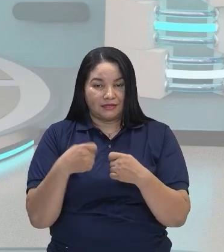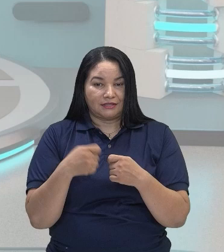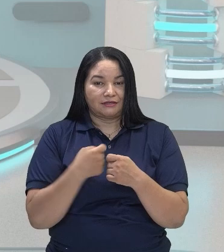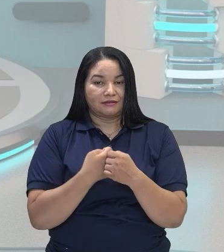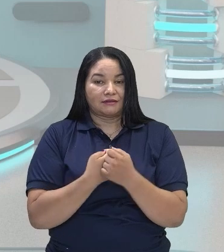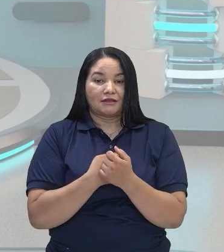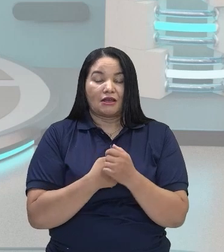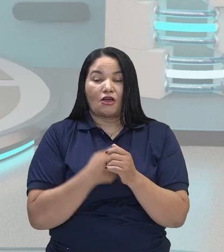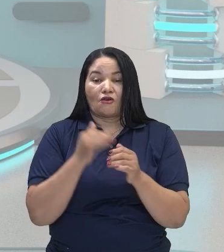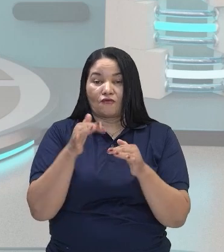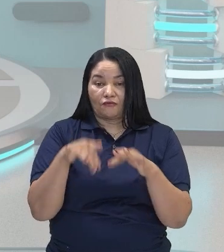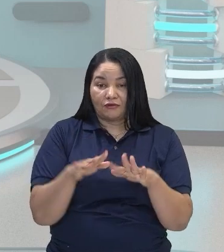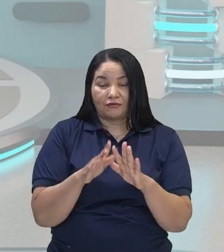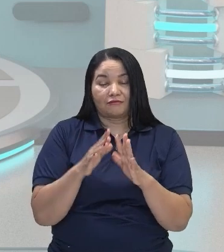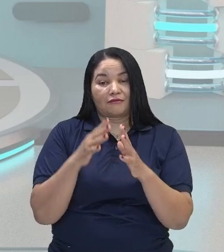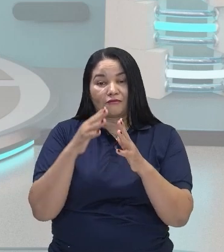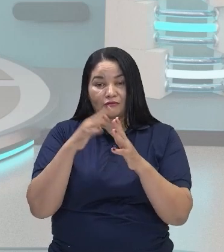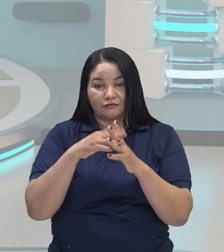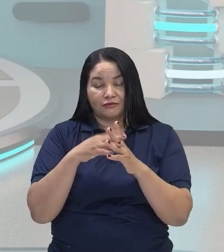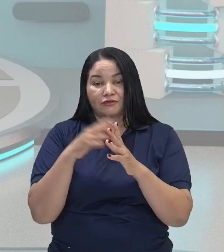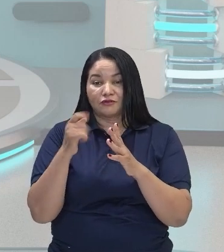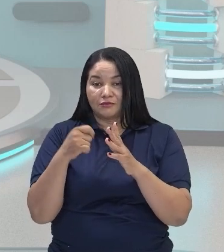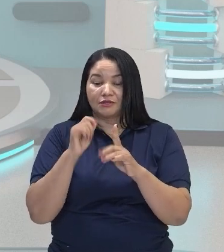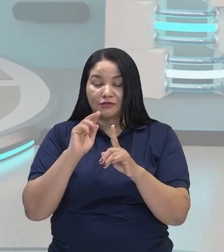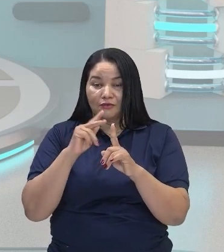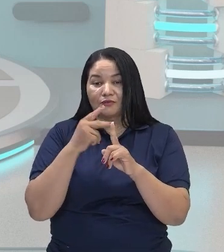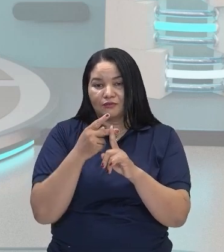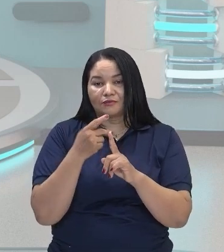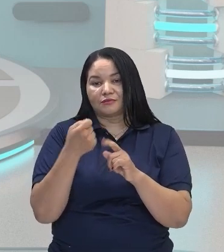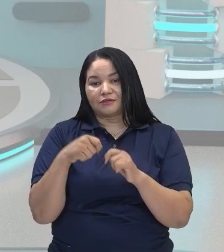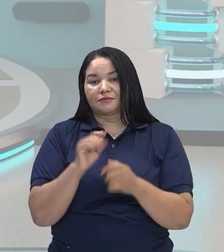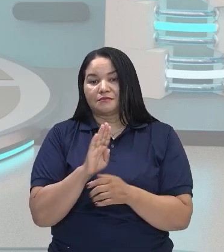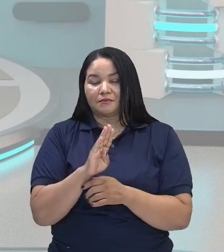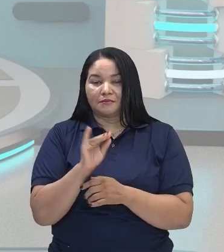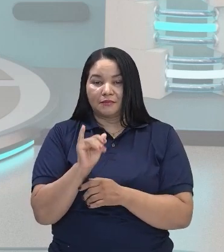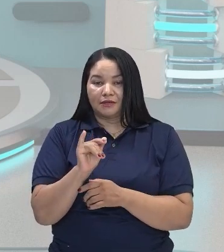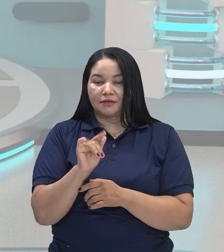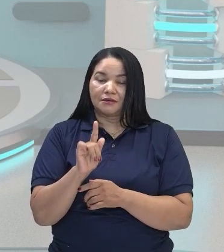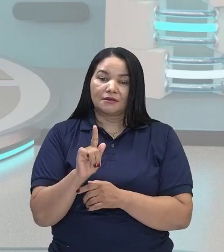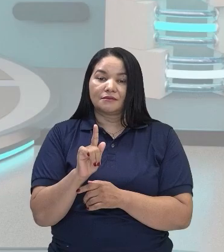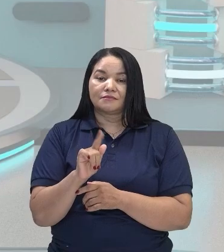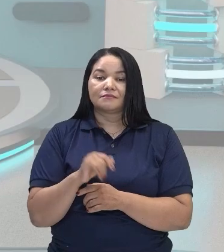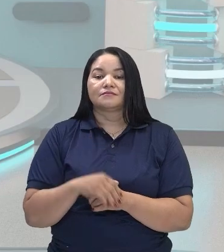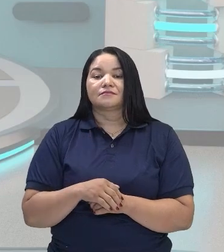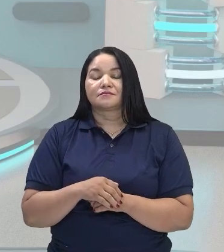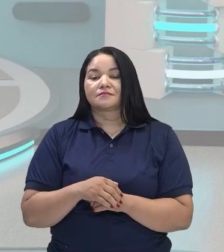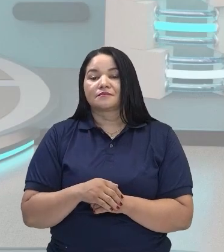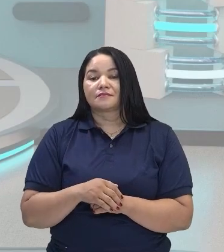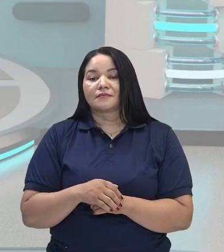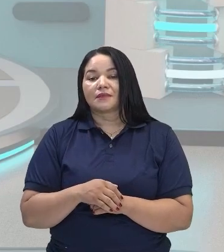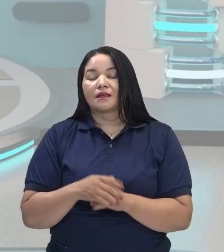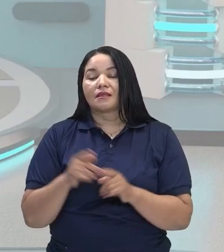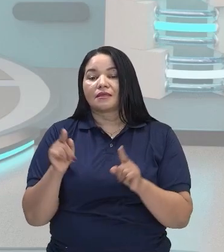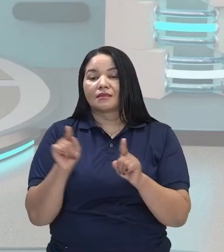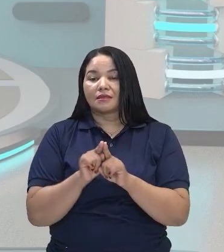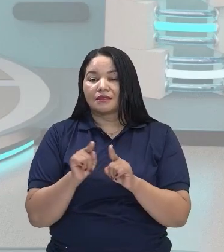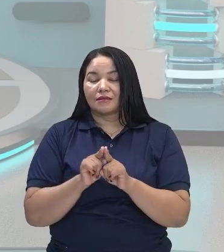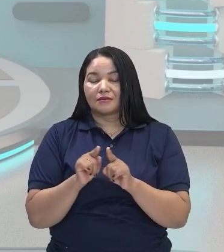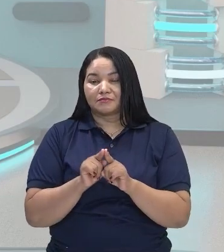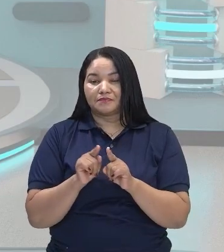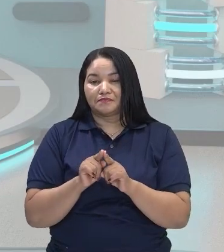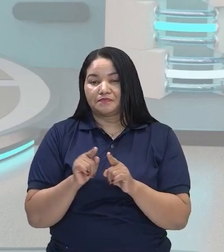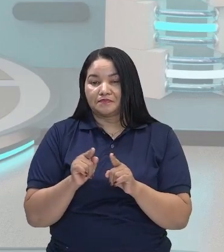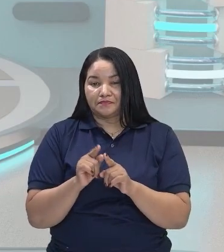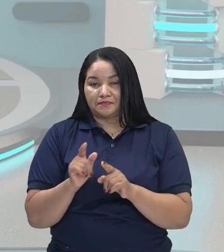última consoante, tá certo? Então, adjetivos com terminação em CVC, eu vou duplicar a última